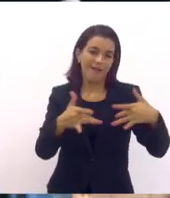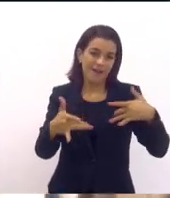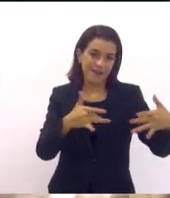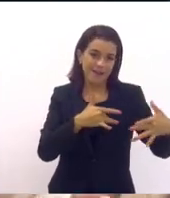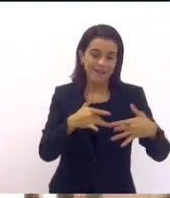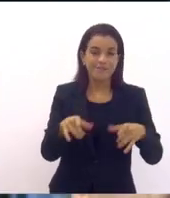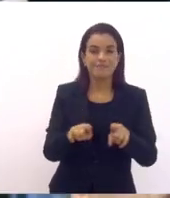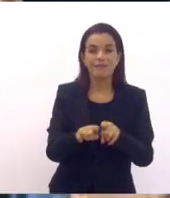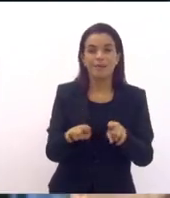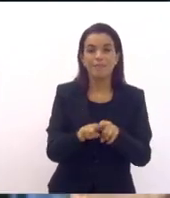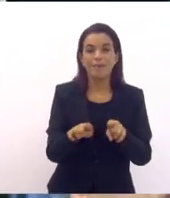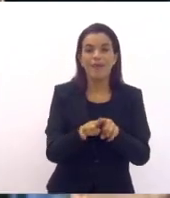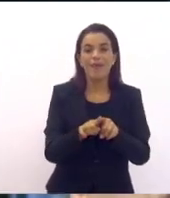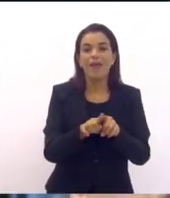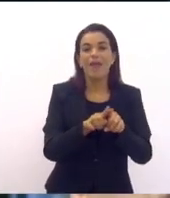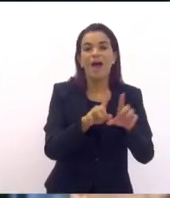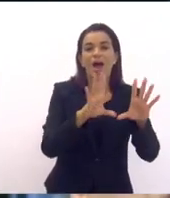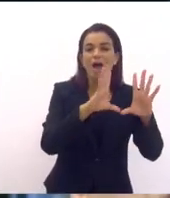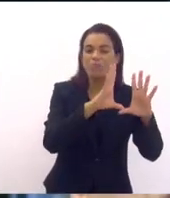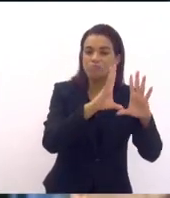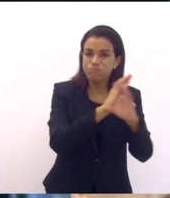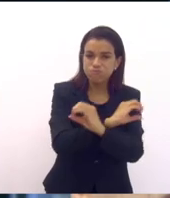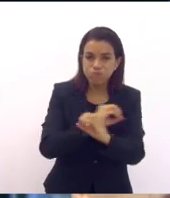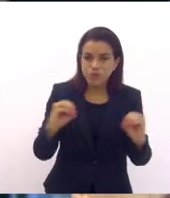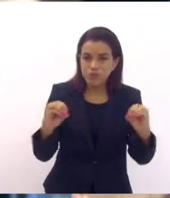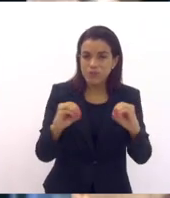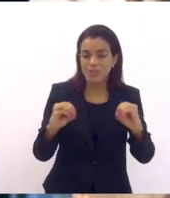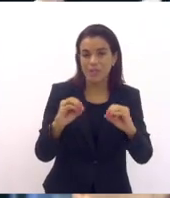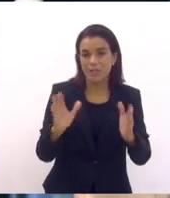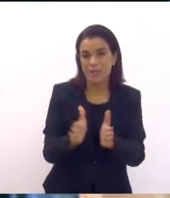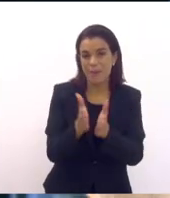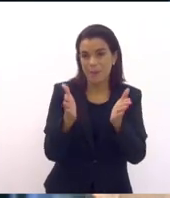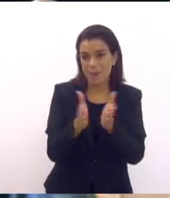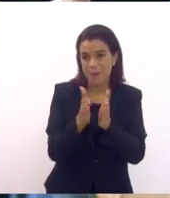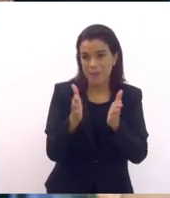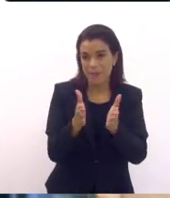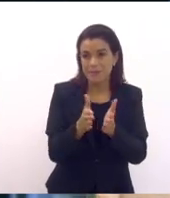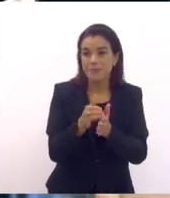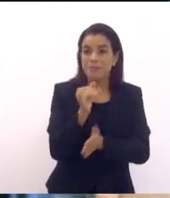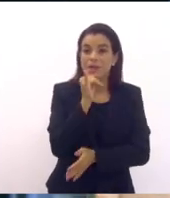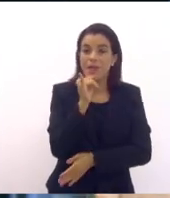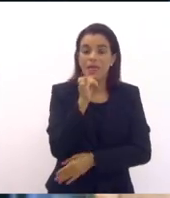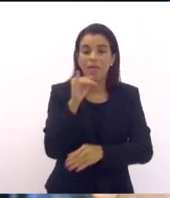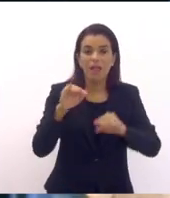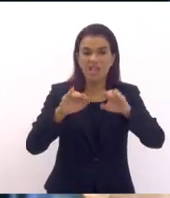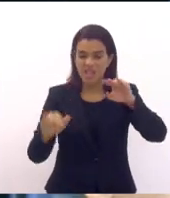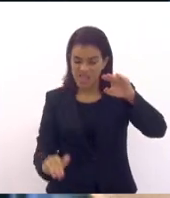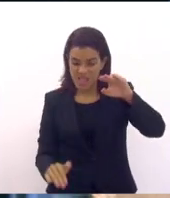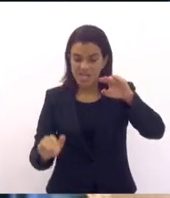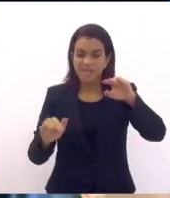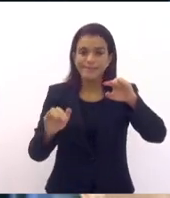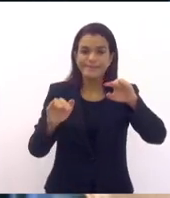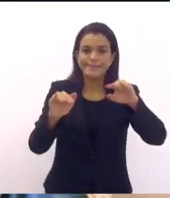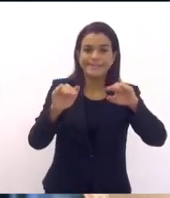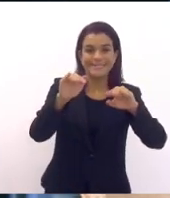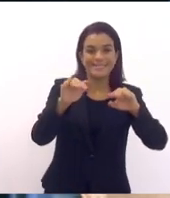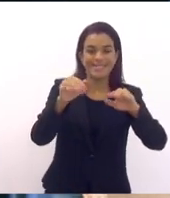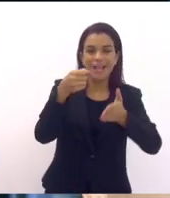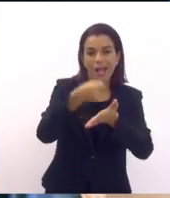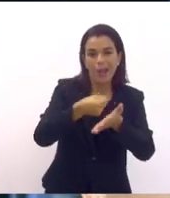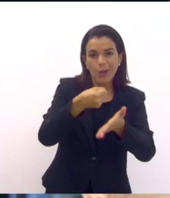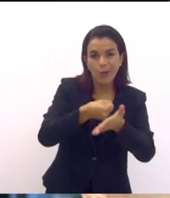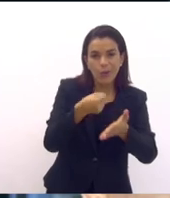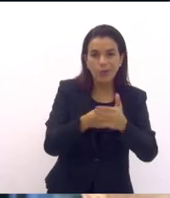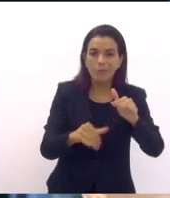à erradicação da pobreza a a evitar Por exemplo essa extrema desigualdade que permanece no Brasil e sobretudo na